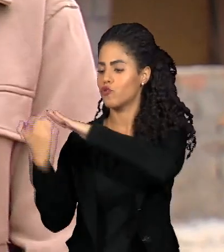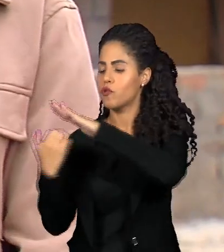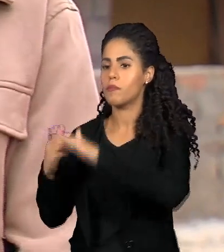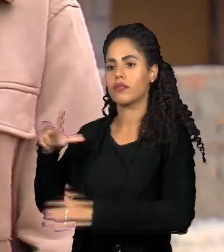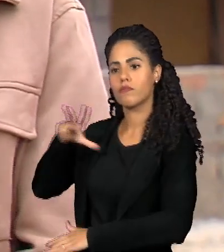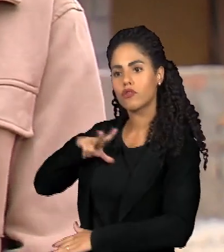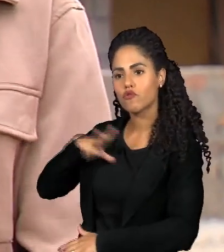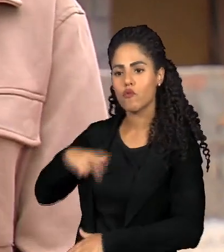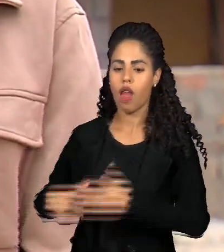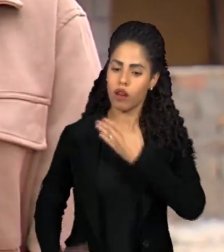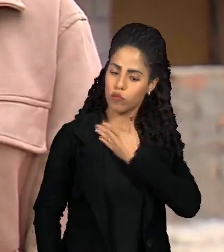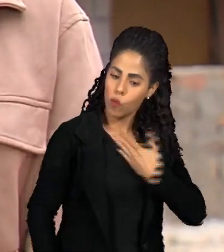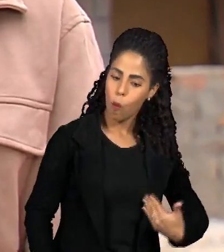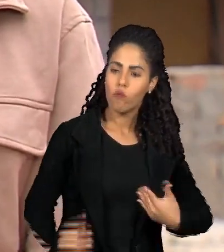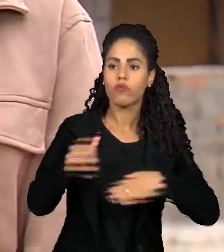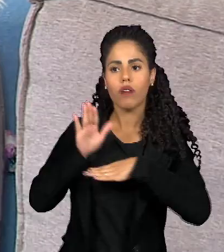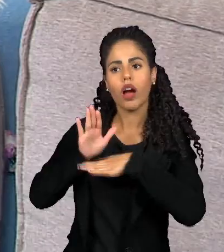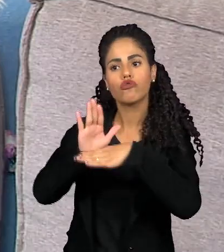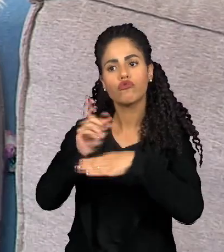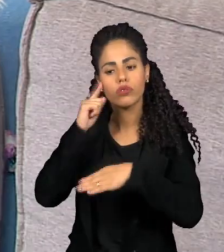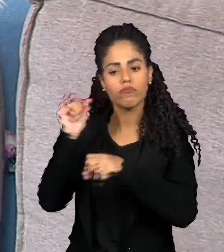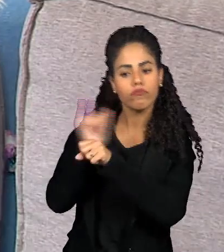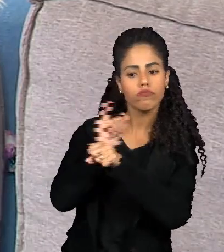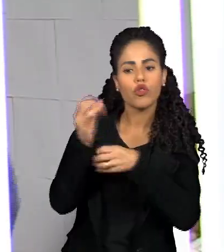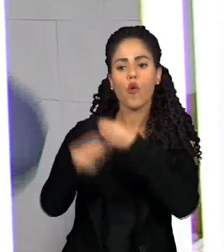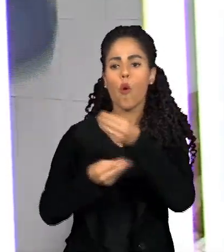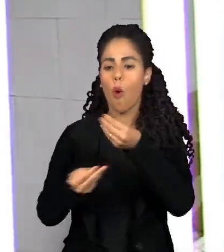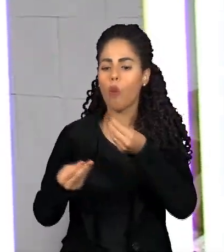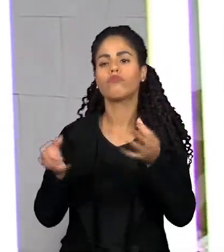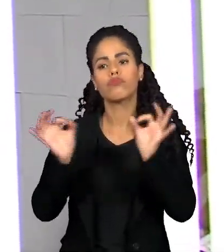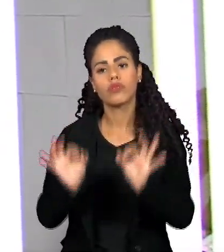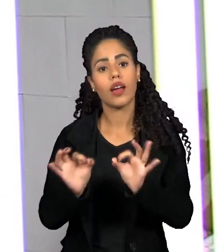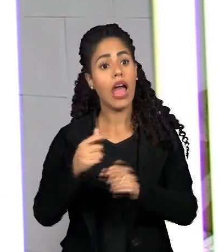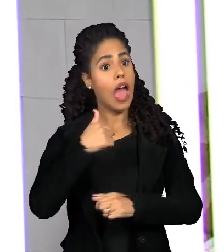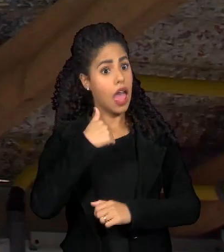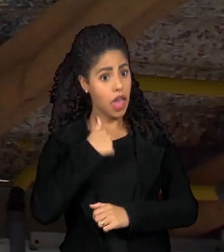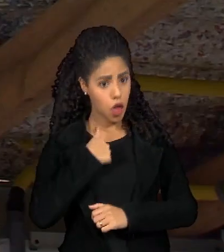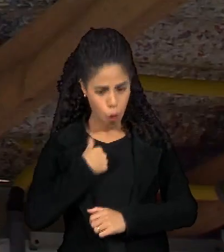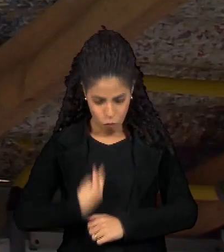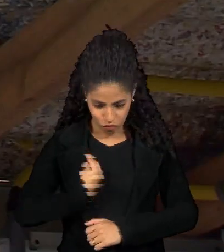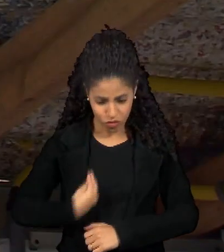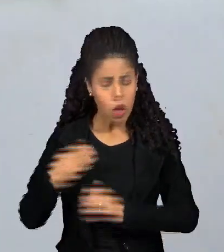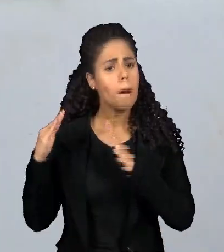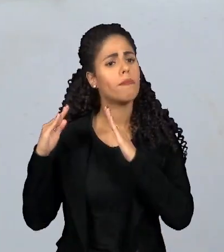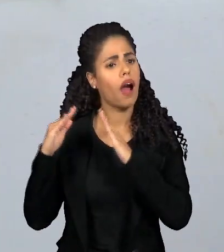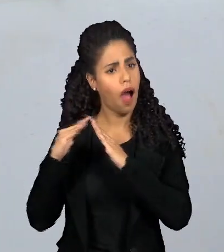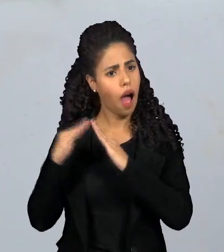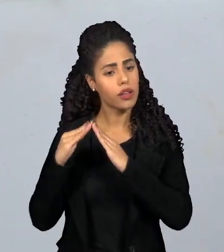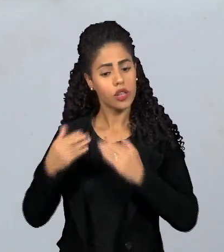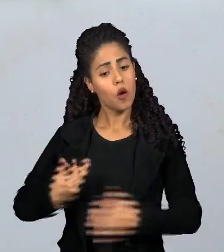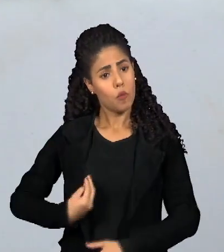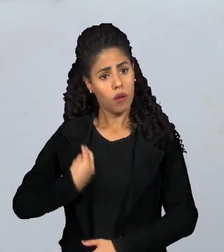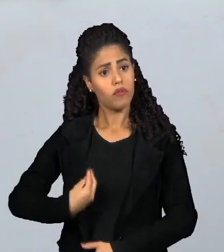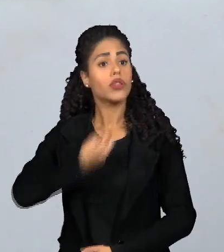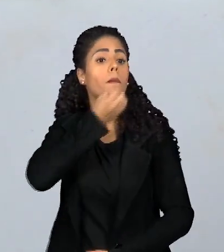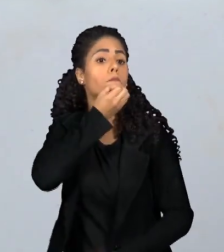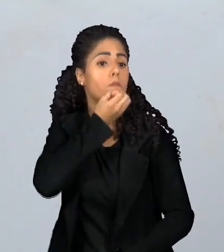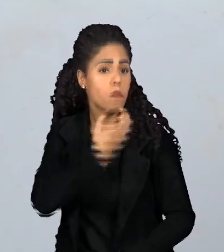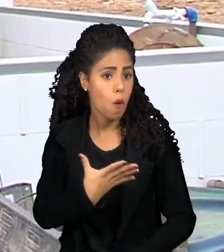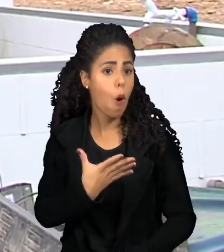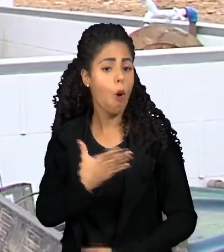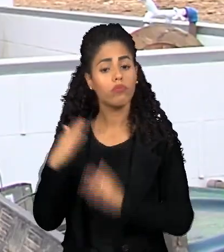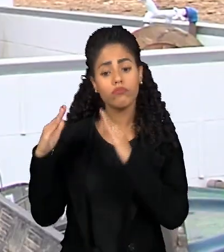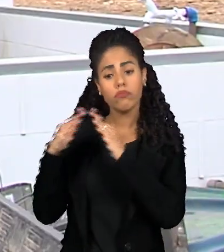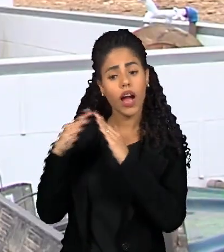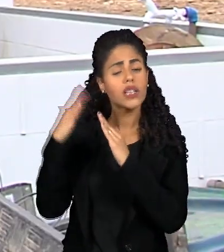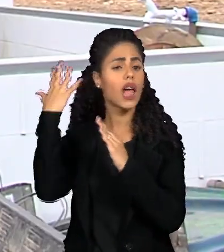sociedade civil precisam refletir sobre essas dinâmicas. E agora eu posso falar, realmente, eu moro numa casa, tenho uma vida estável, né? Eu tenho uma casa,